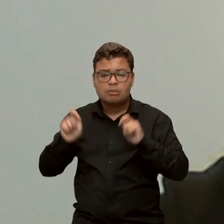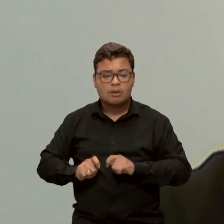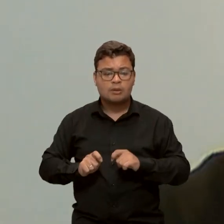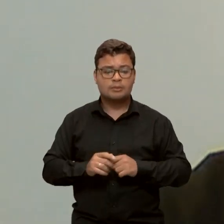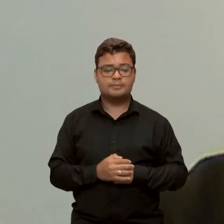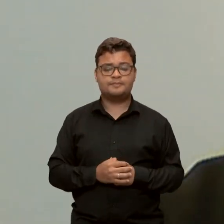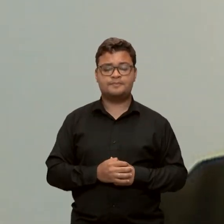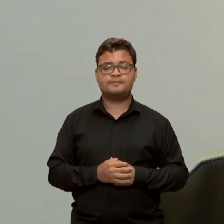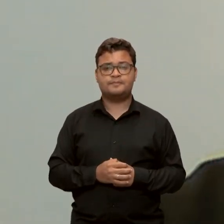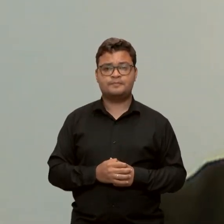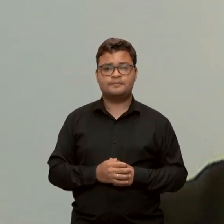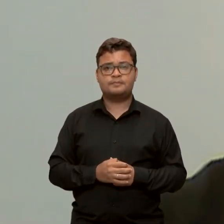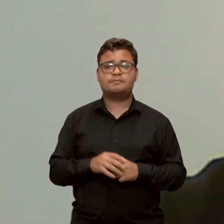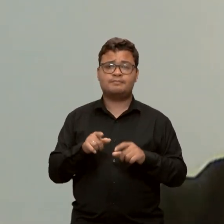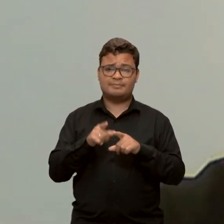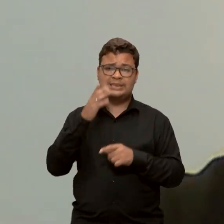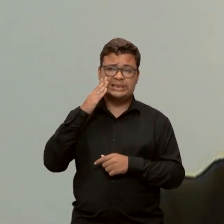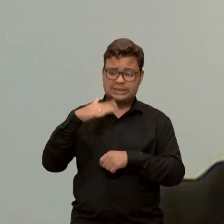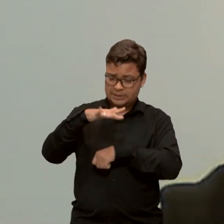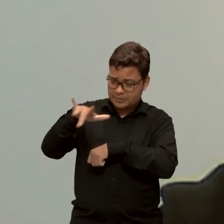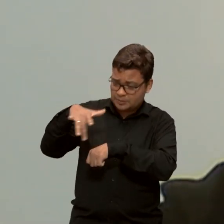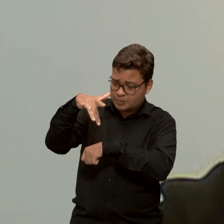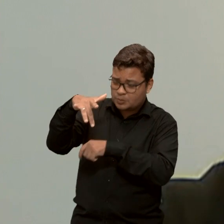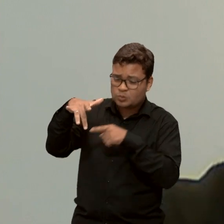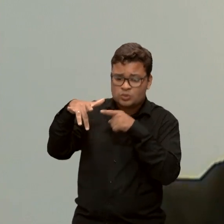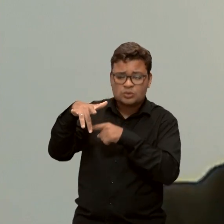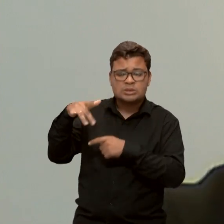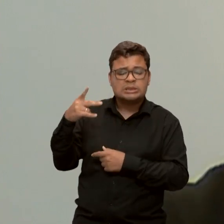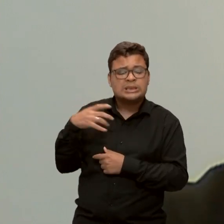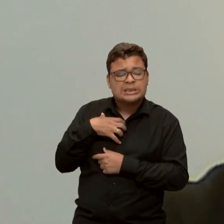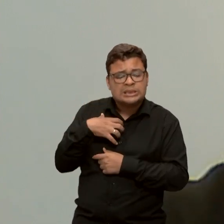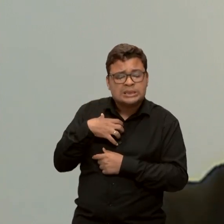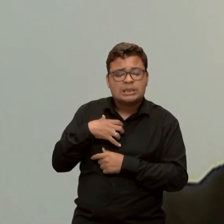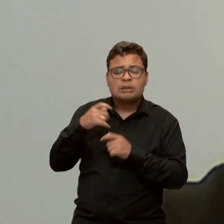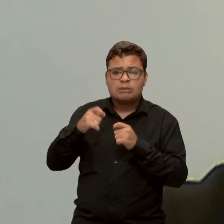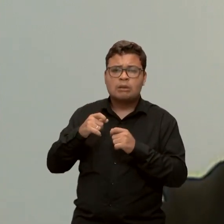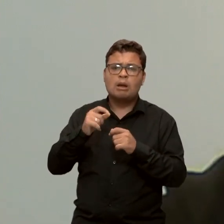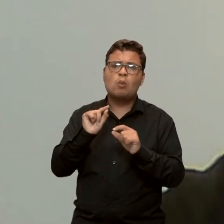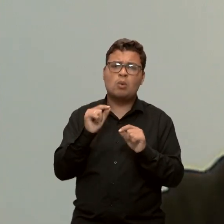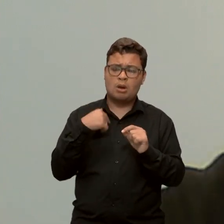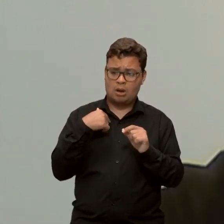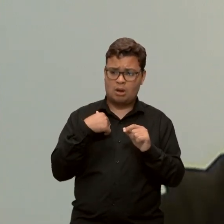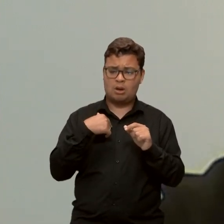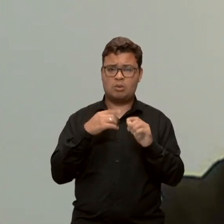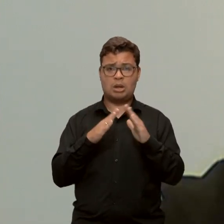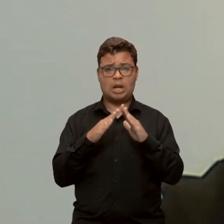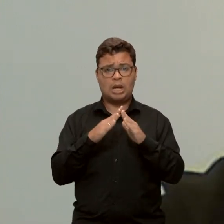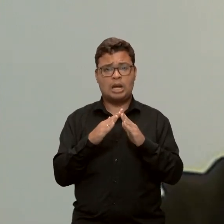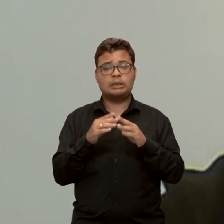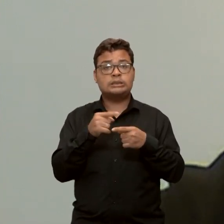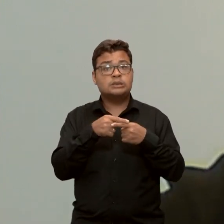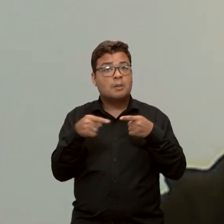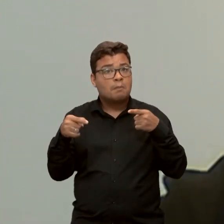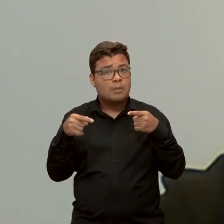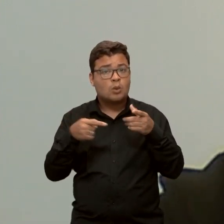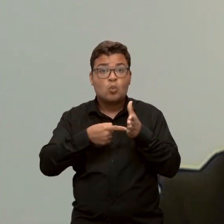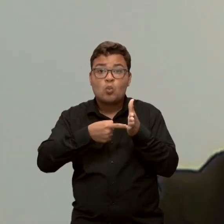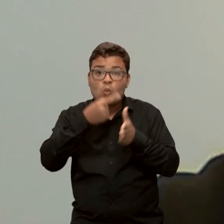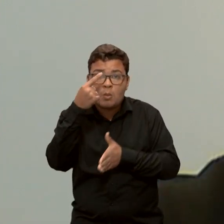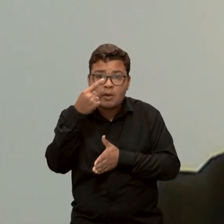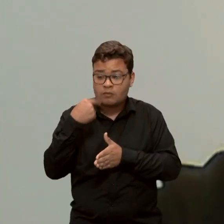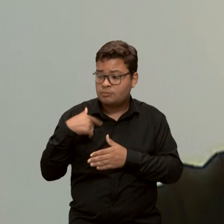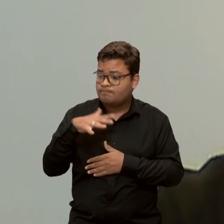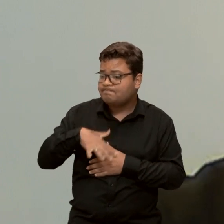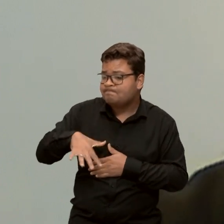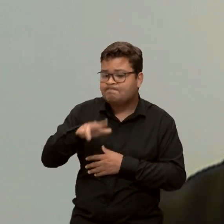participação efetiva da população. Porque é a população que está dentro do seu imóvel,